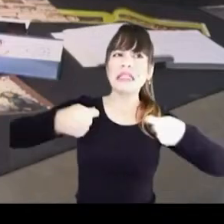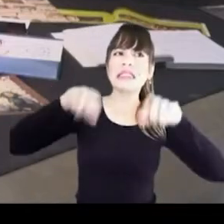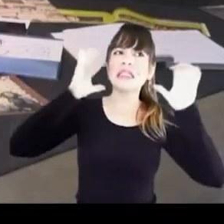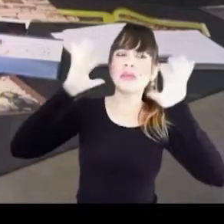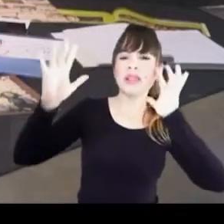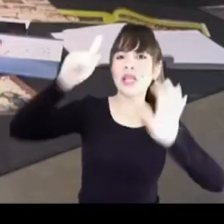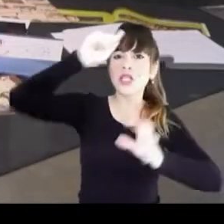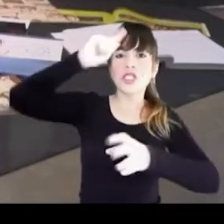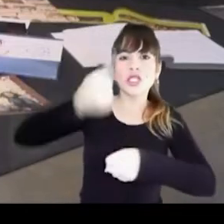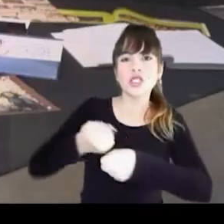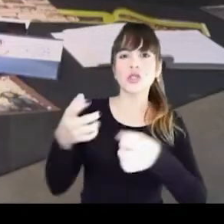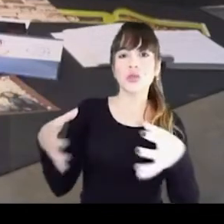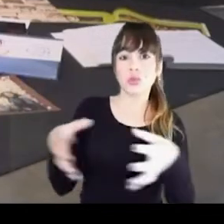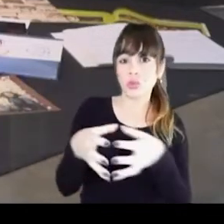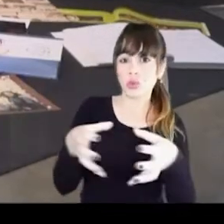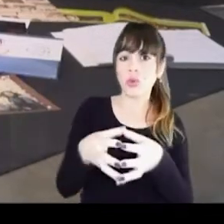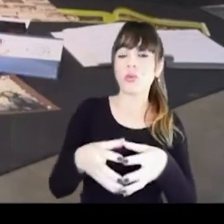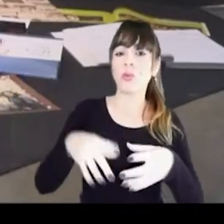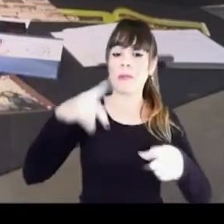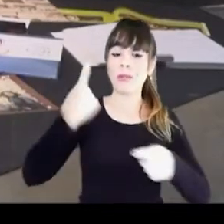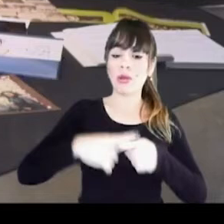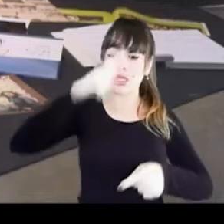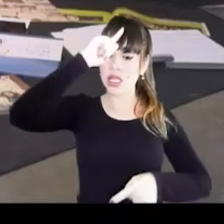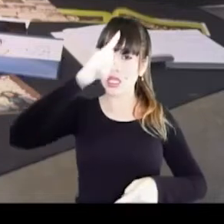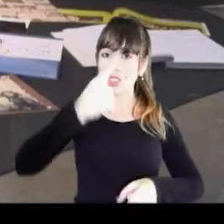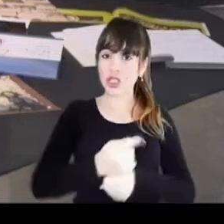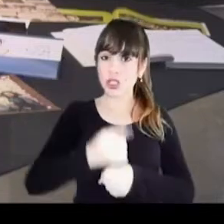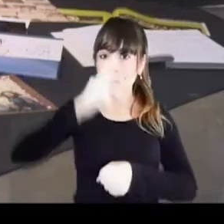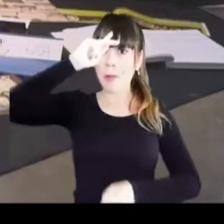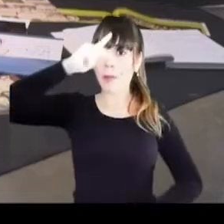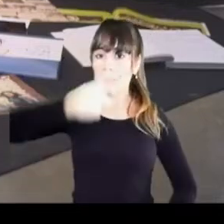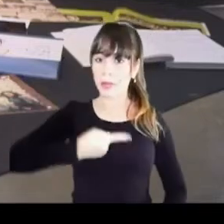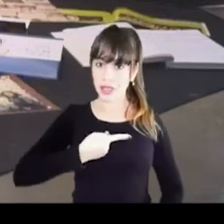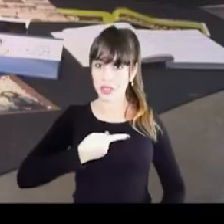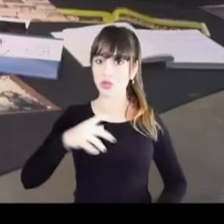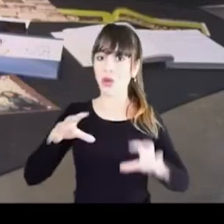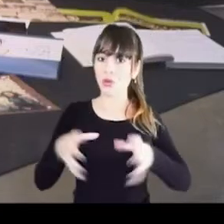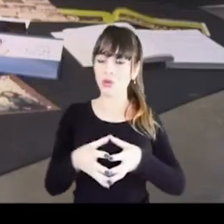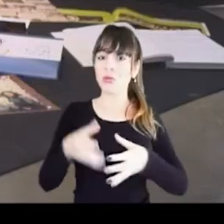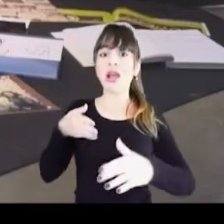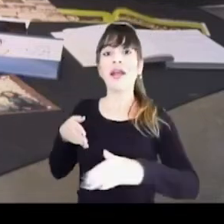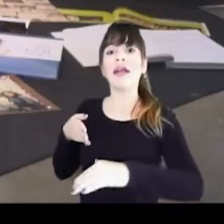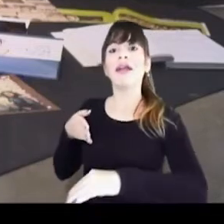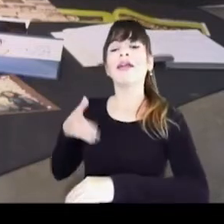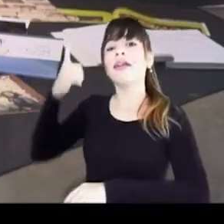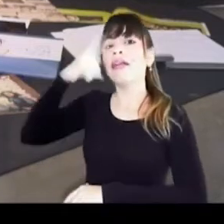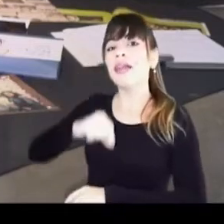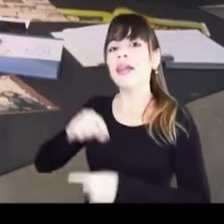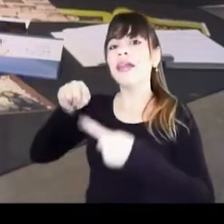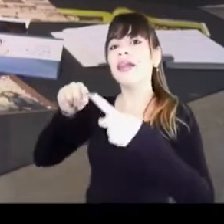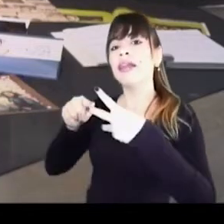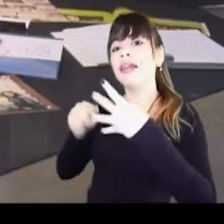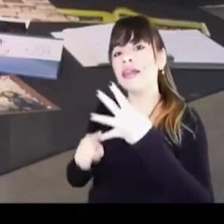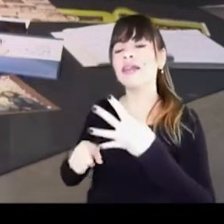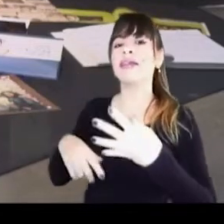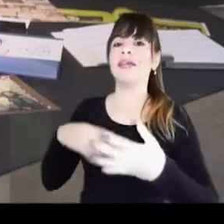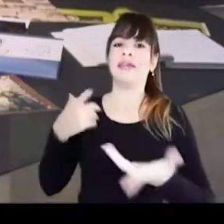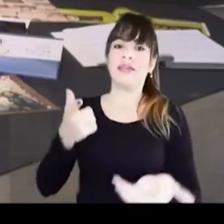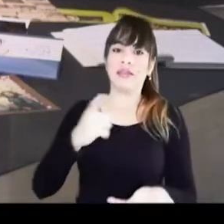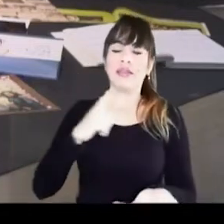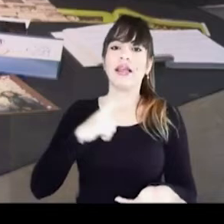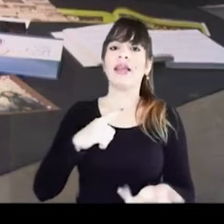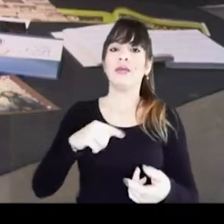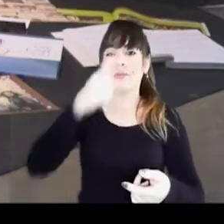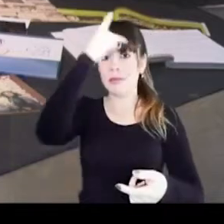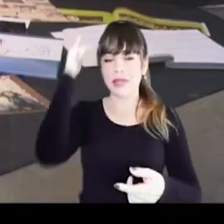aqui pensar direito a gestão do grupo, porque tem uma gestão pessoal. Então, nessa gestão pessoal entra